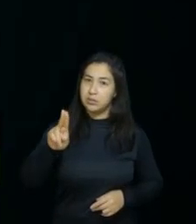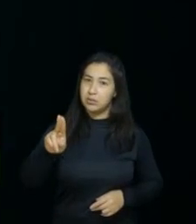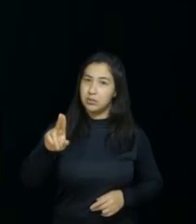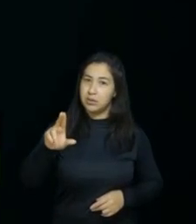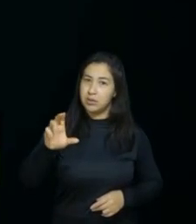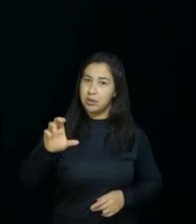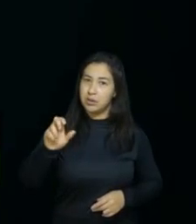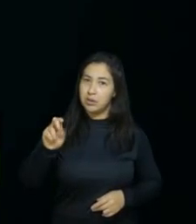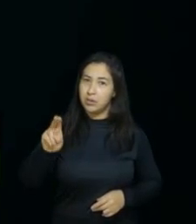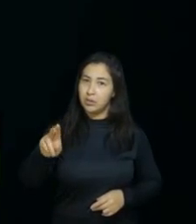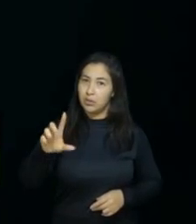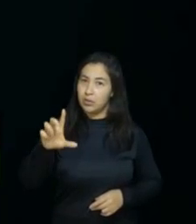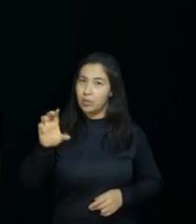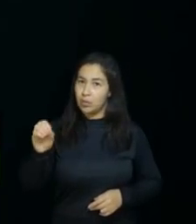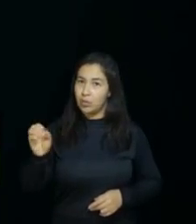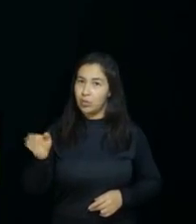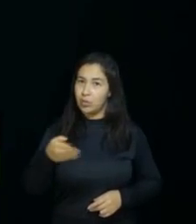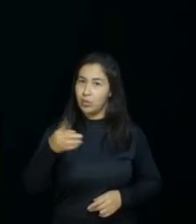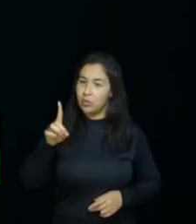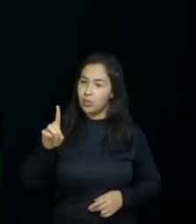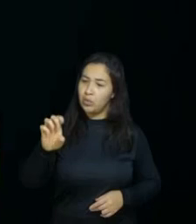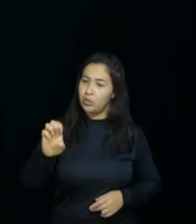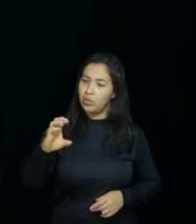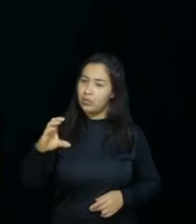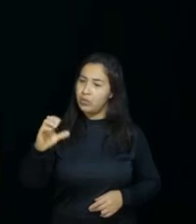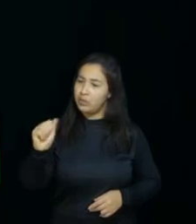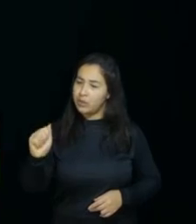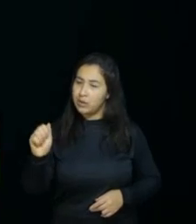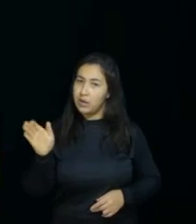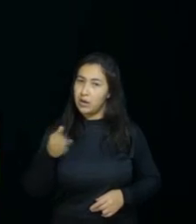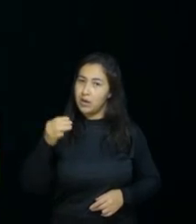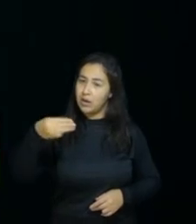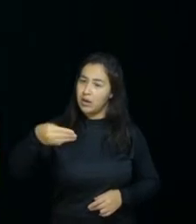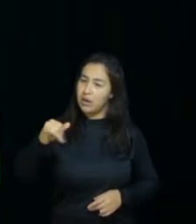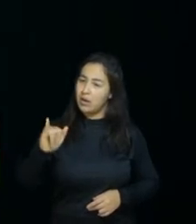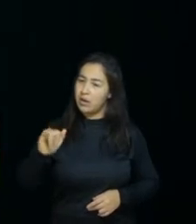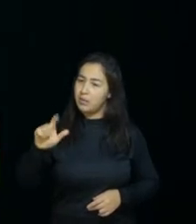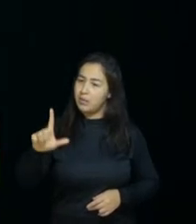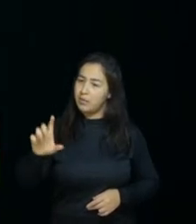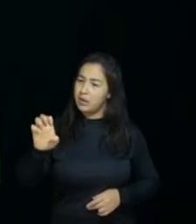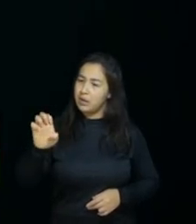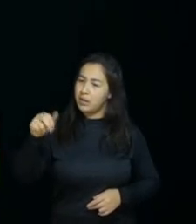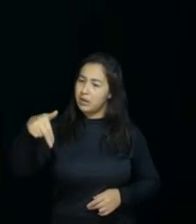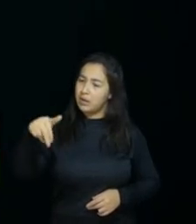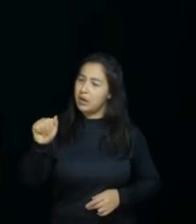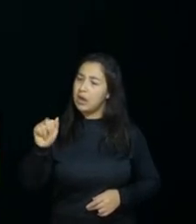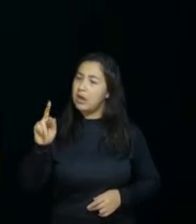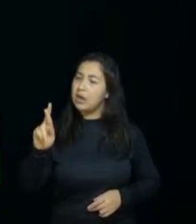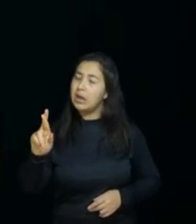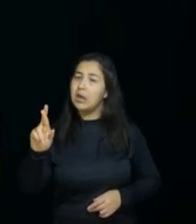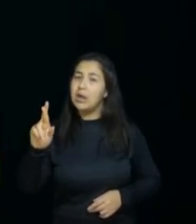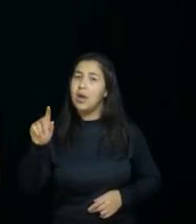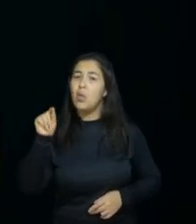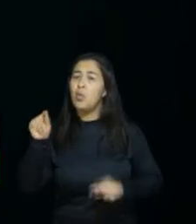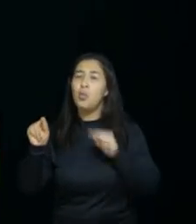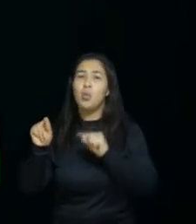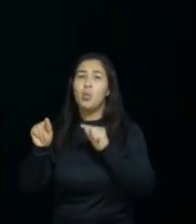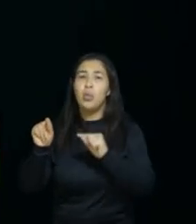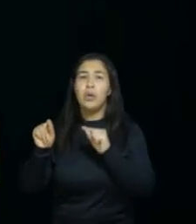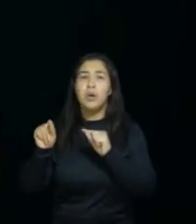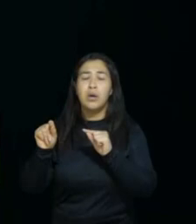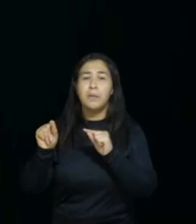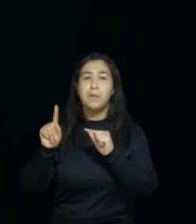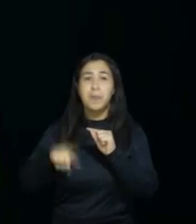decamilenar. Algo que eu nunca tinha ouvido falar e fui estudar. O que é esse cálculo decamilenar? Decamilenar são situações que